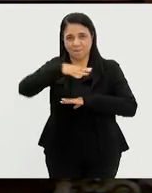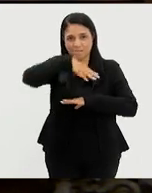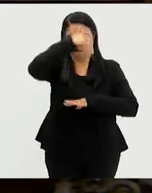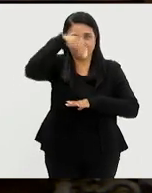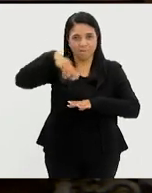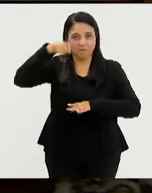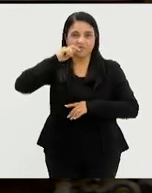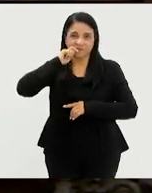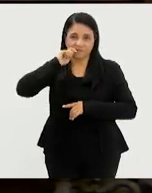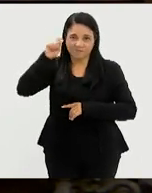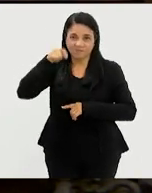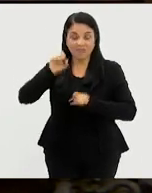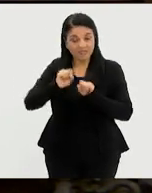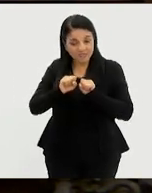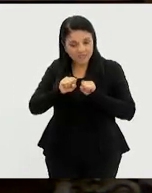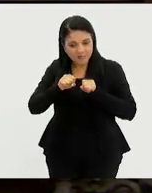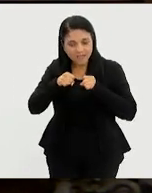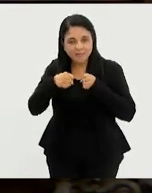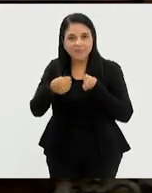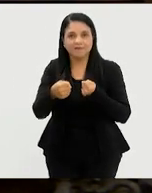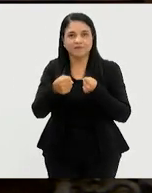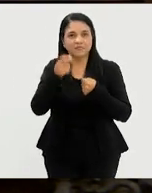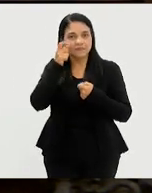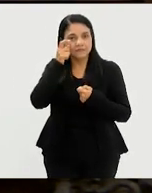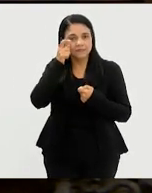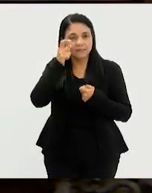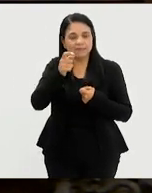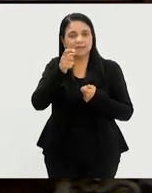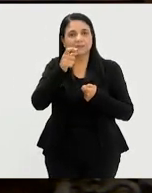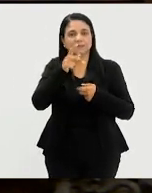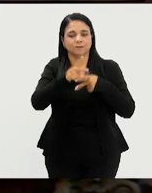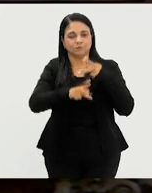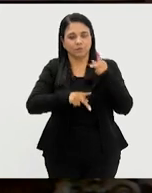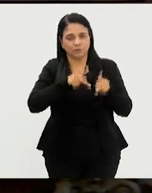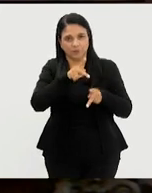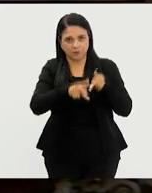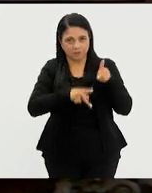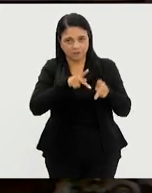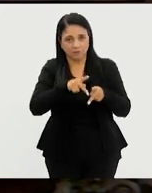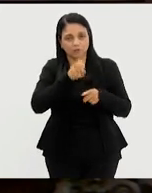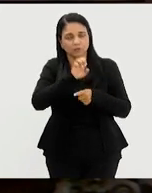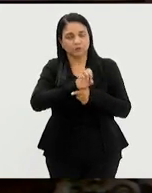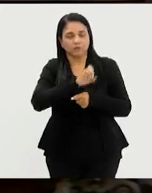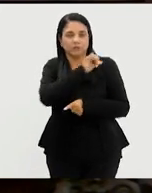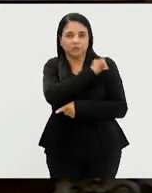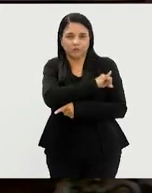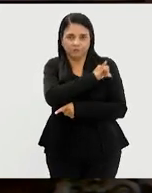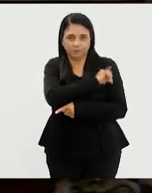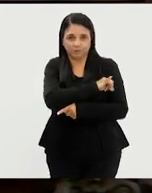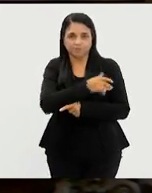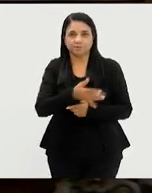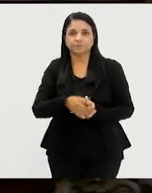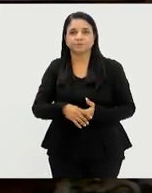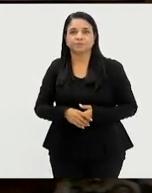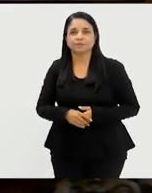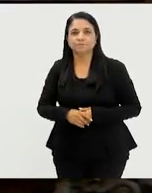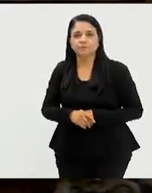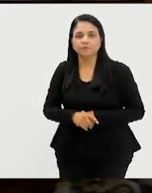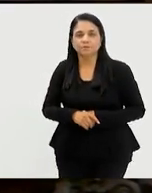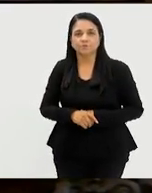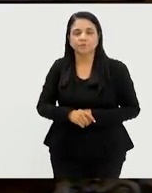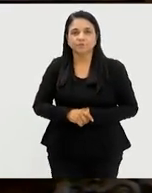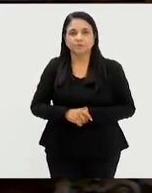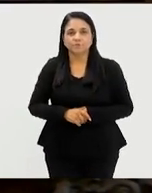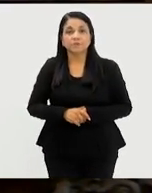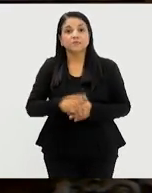est aqui defendendo o interesse da população do estado do Rio de Janeiro